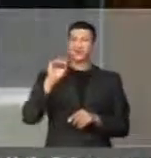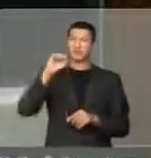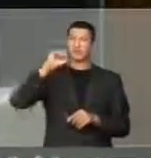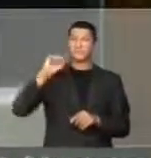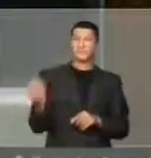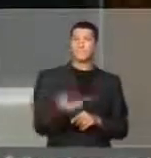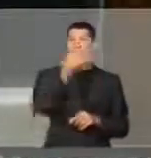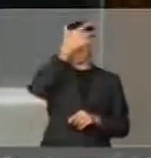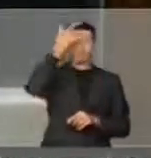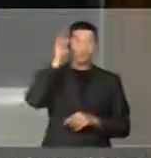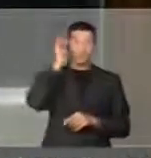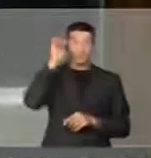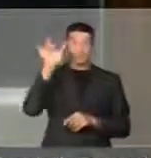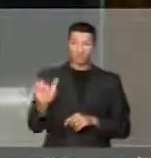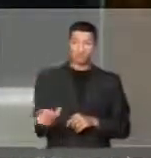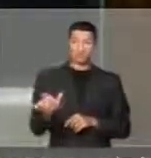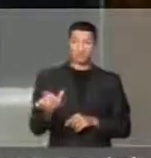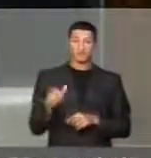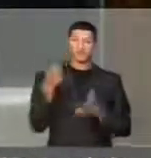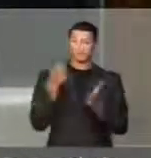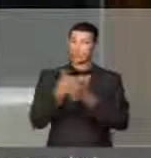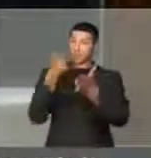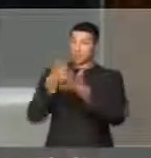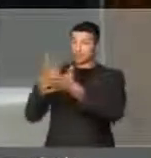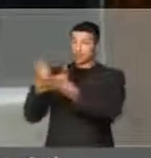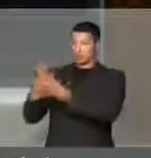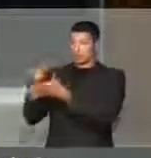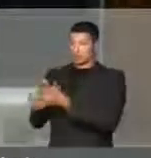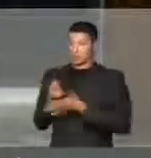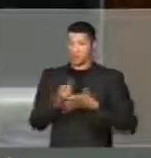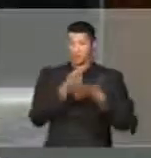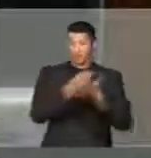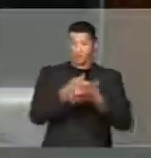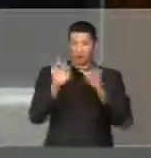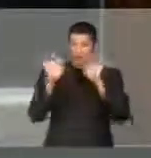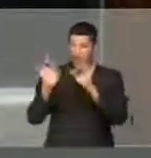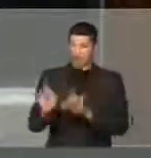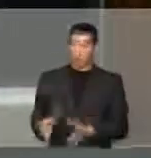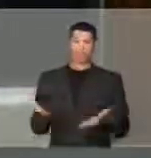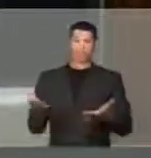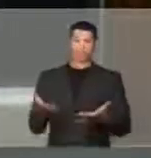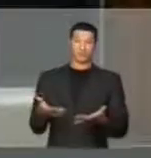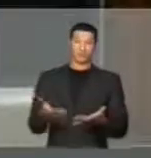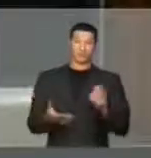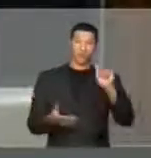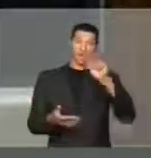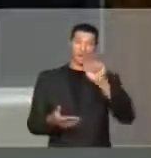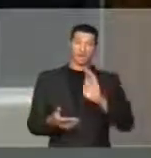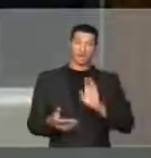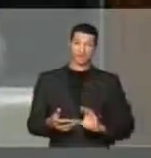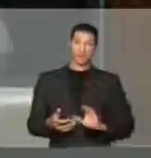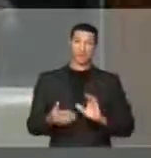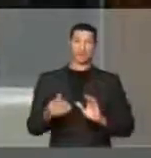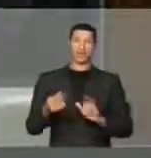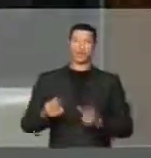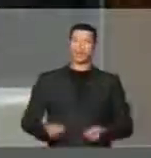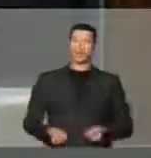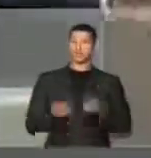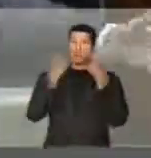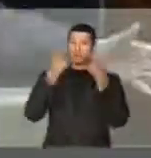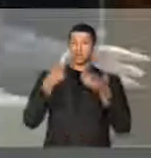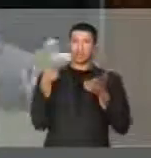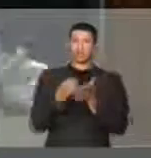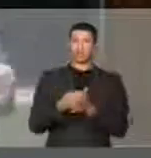mil pessoas a comprarem esses extintores ABC, até mais caro, comprando